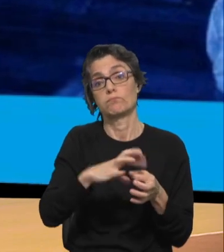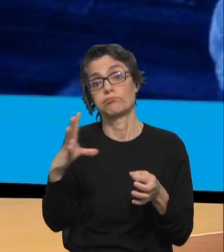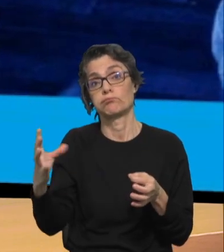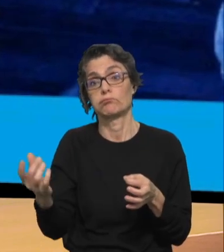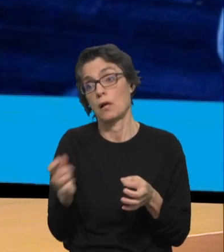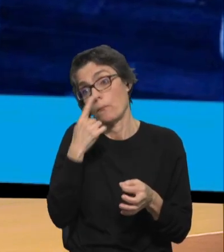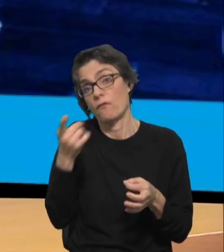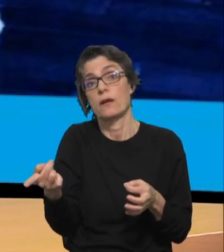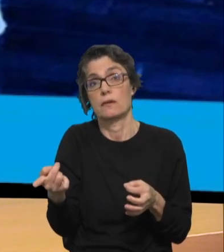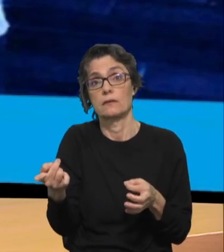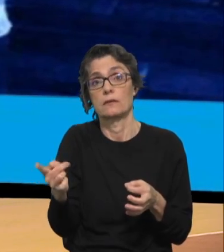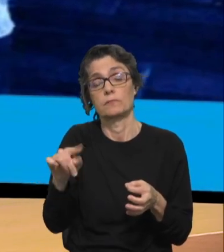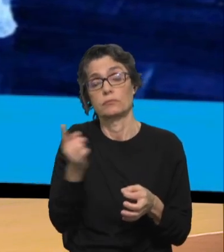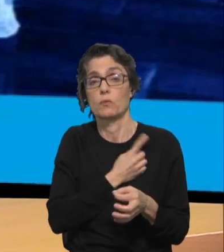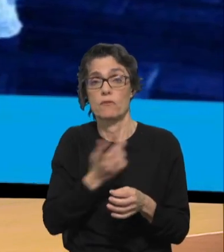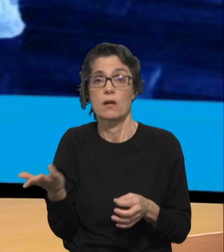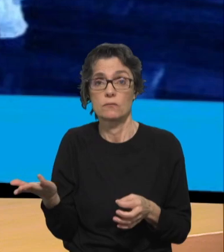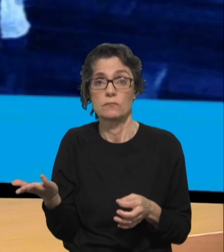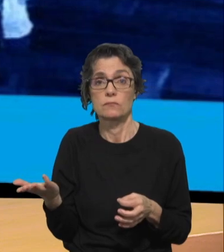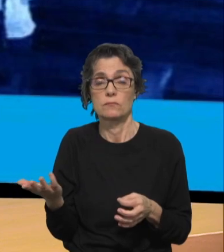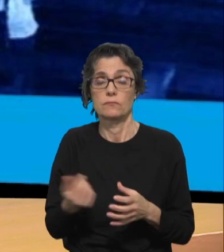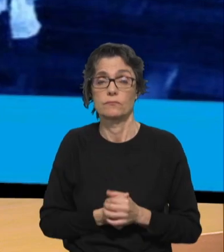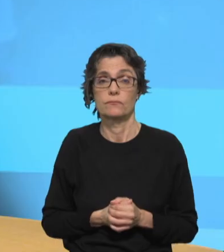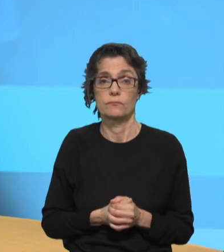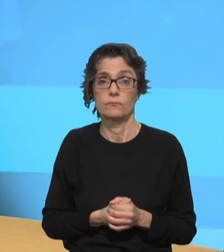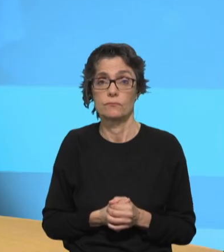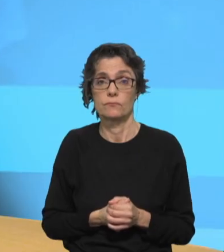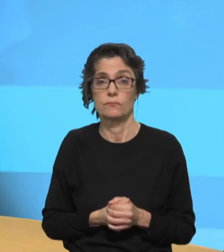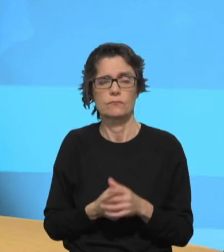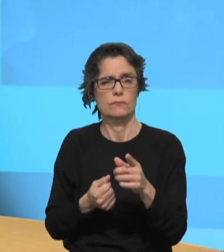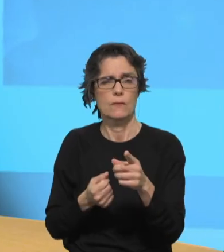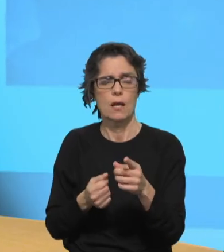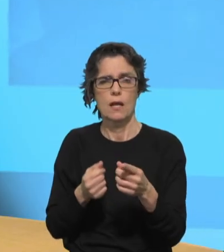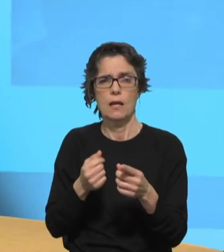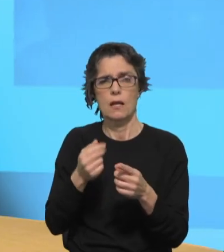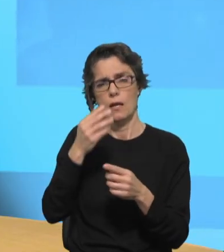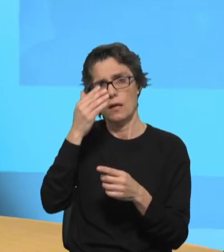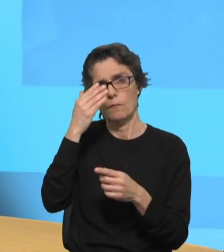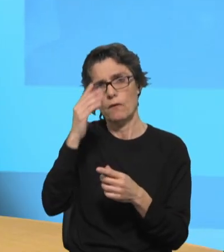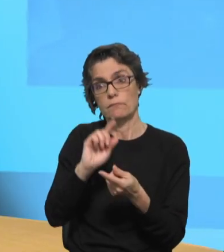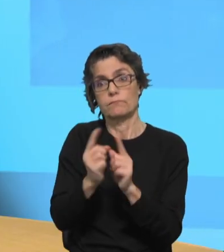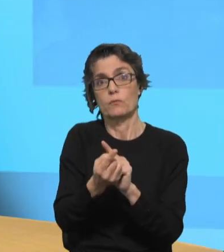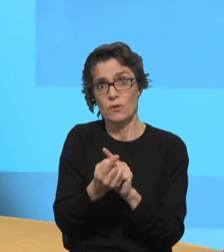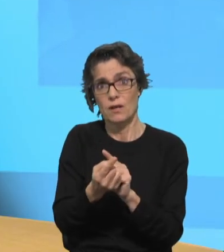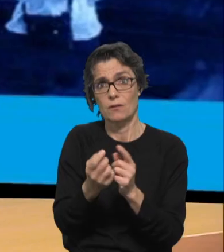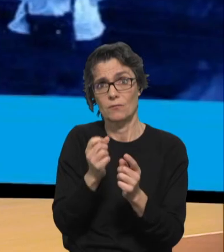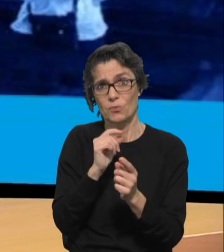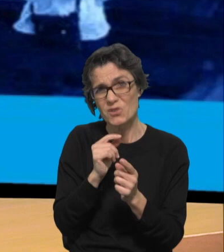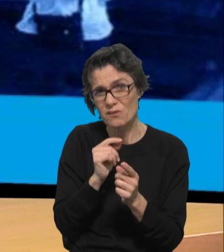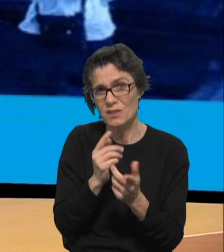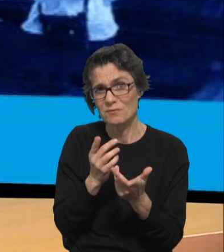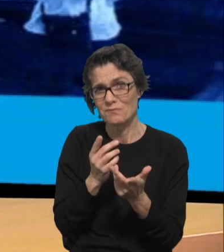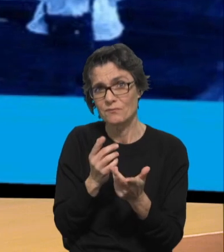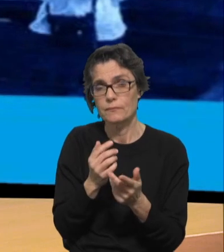as condições não estão presentes. E a perspectiva que se tem é que se inverte essa situação ou esse rumo? Eu